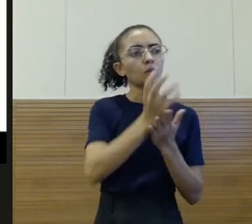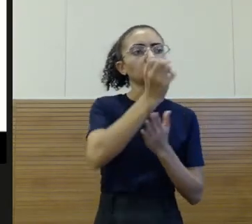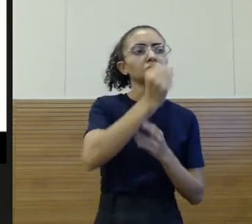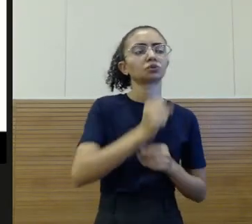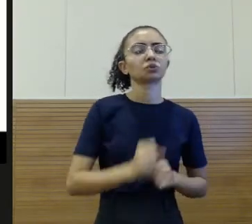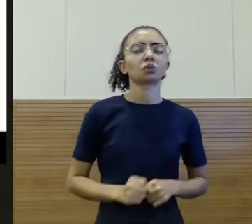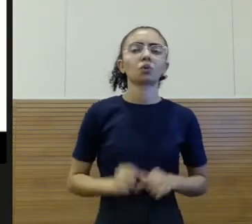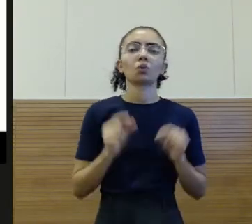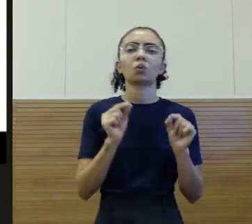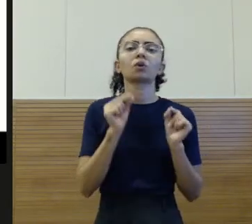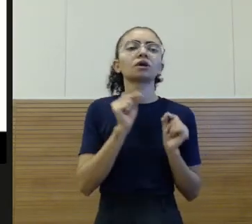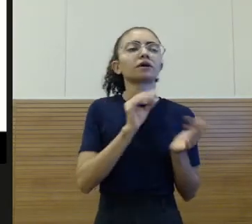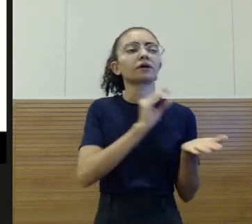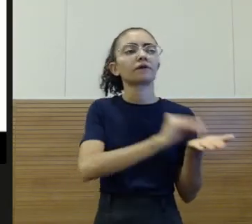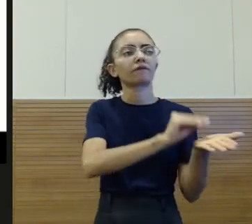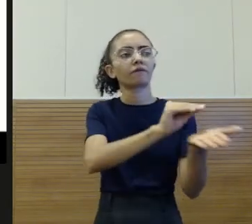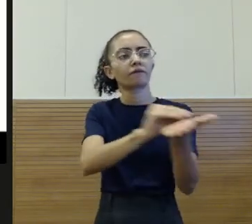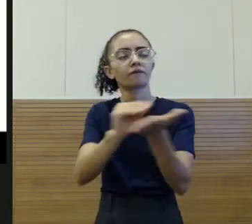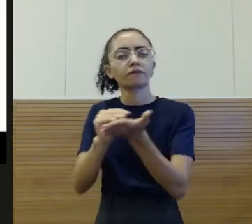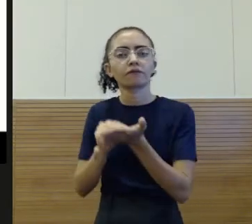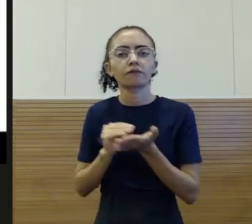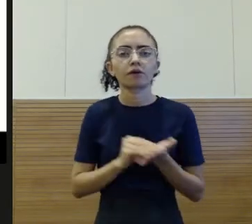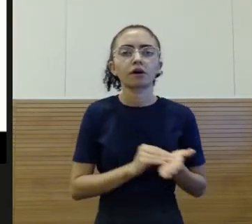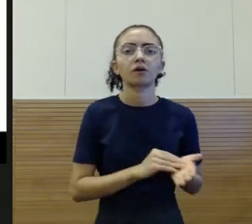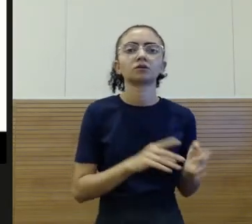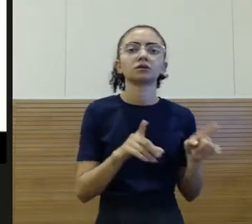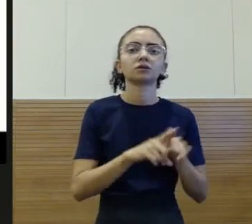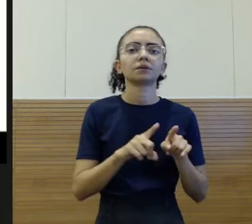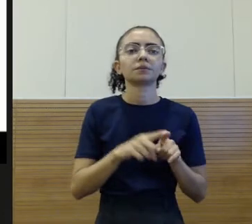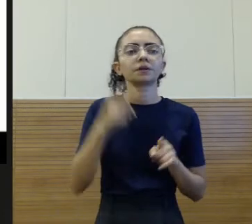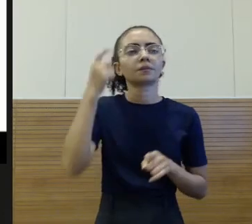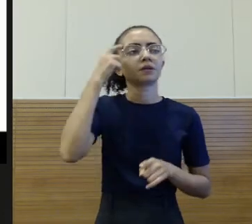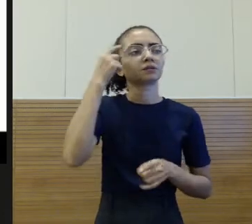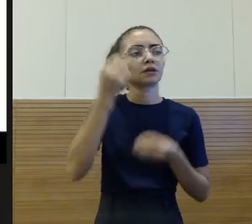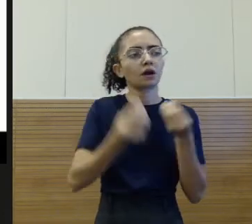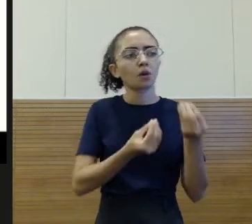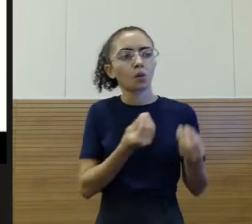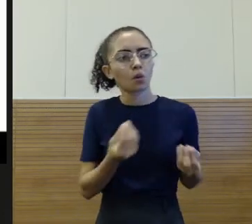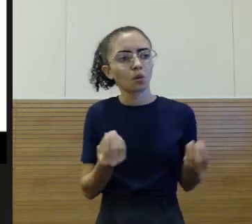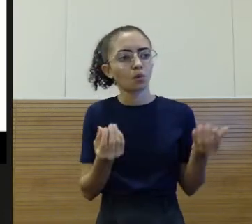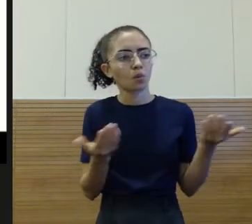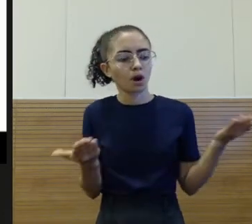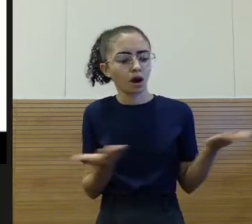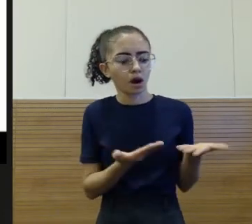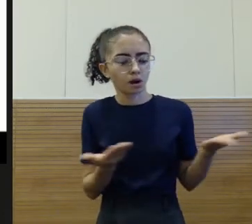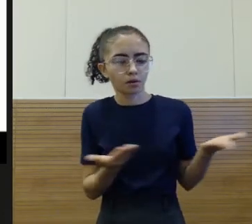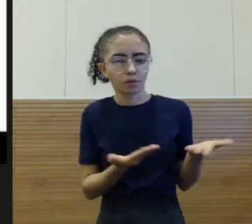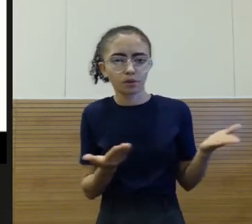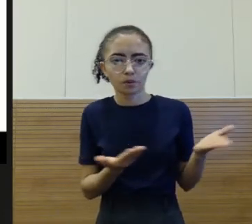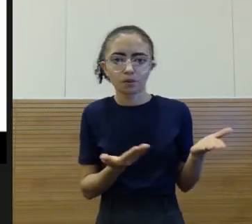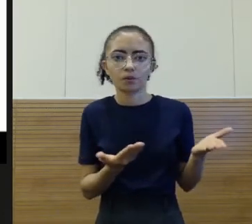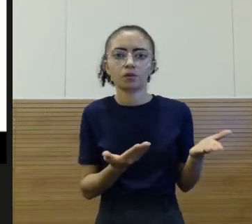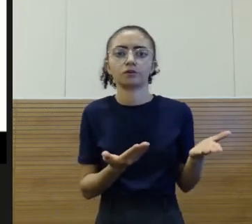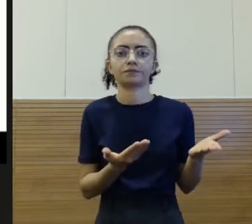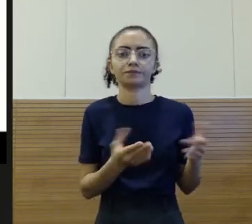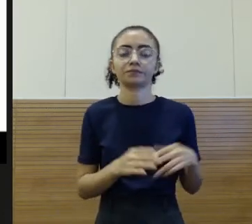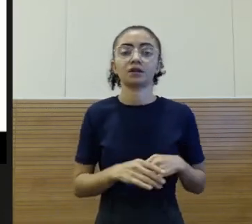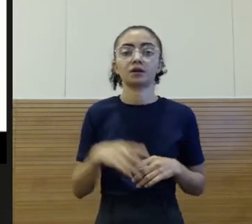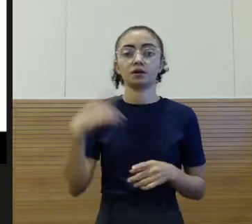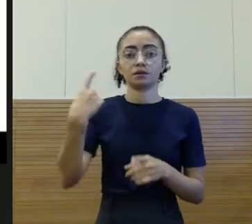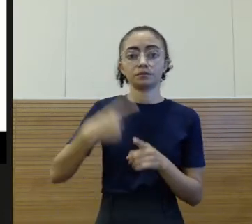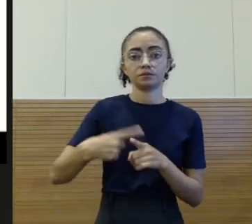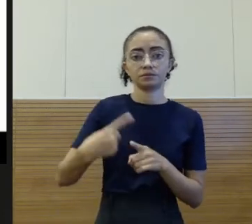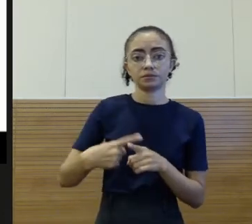e também pensar nessa forma como nós estamos desenvolvendo e implementando, porque já constantemente